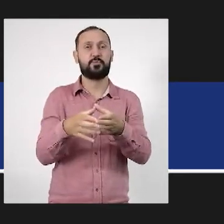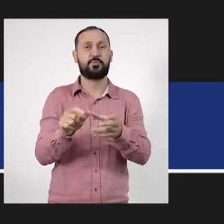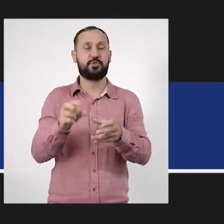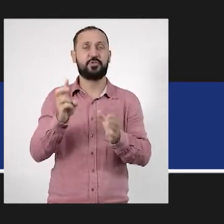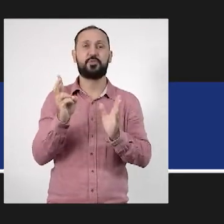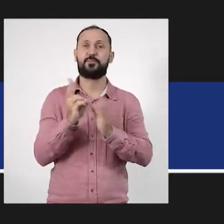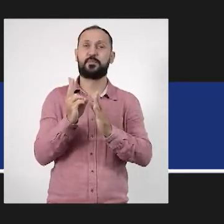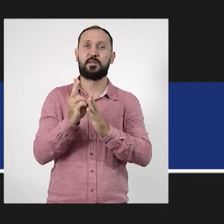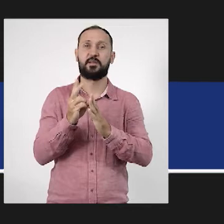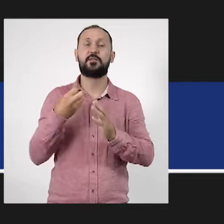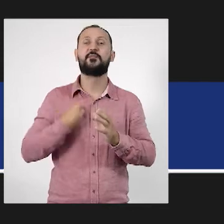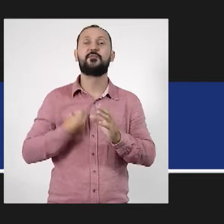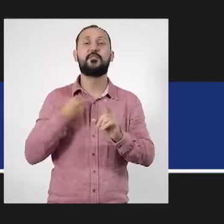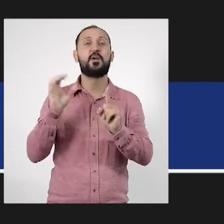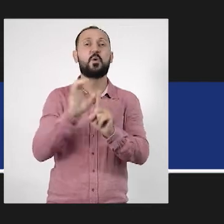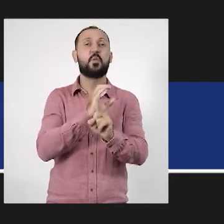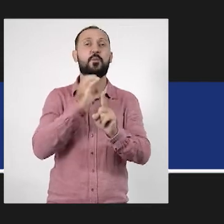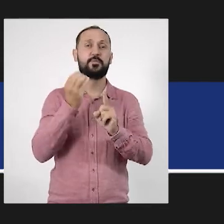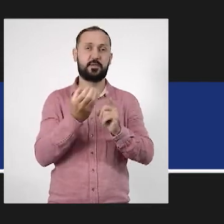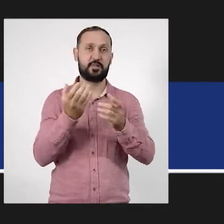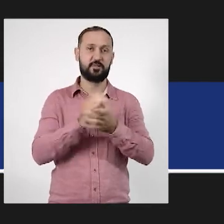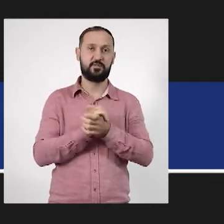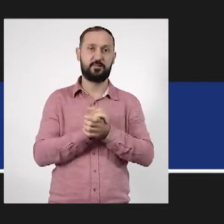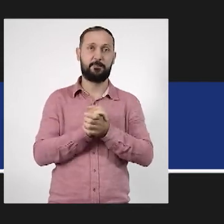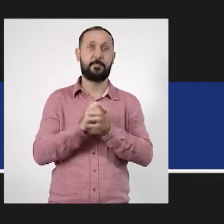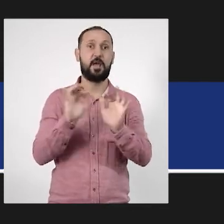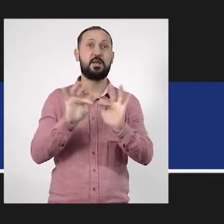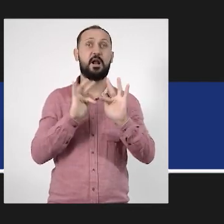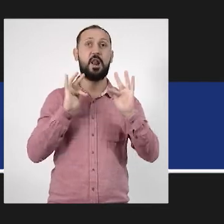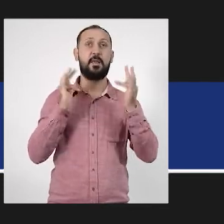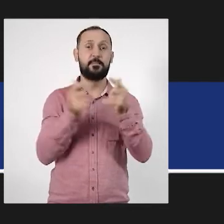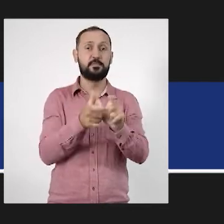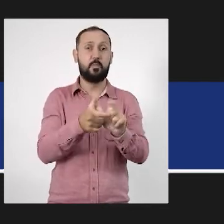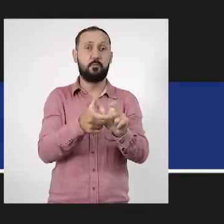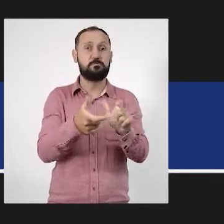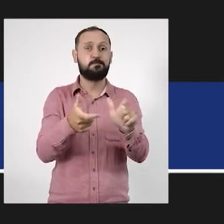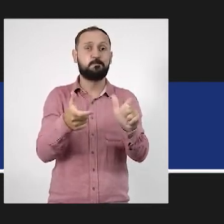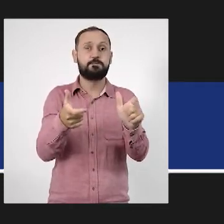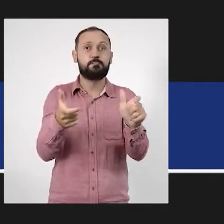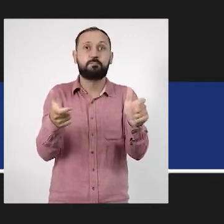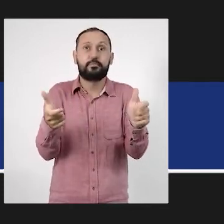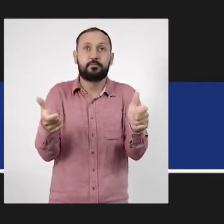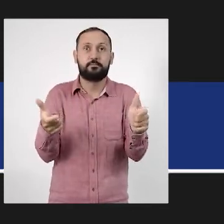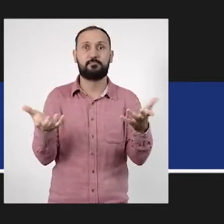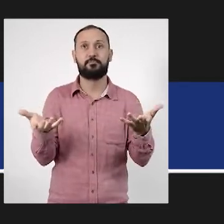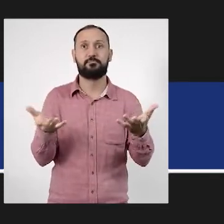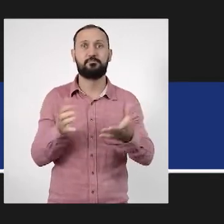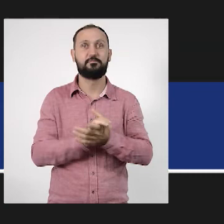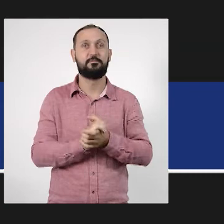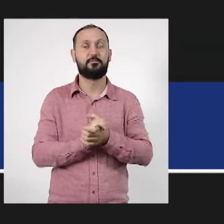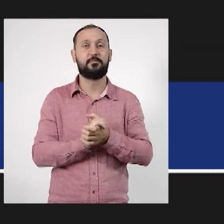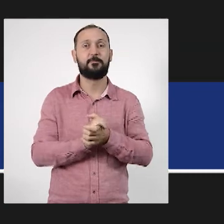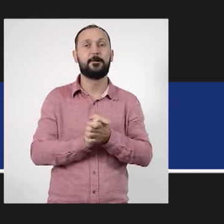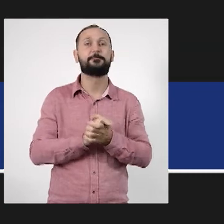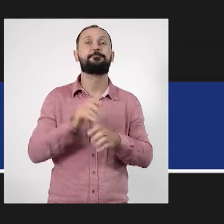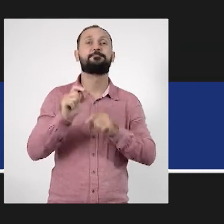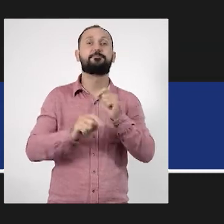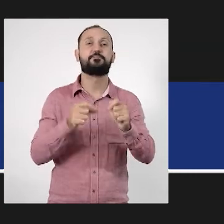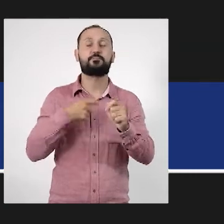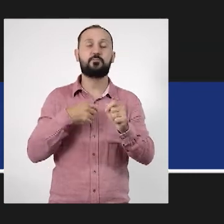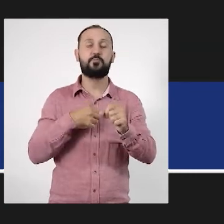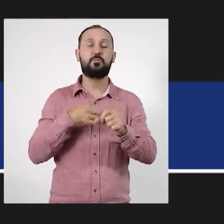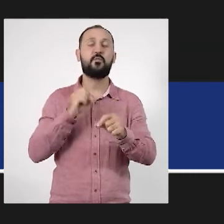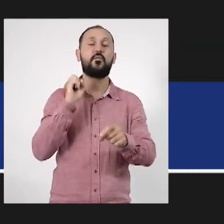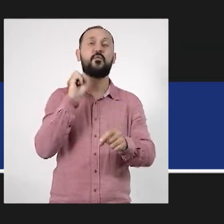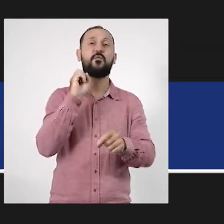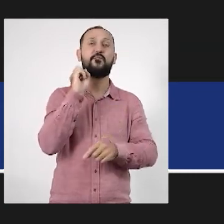em comunidade, as famílias são numerosas, são famílias extensas, né? A propagação desse vírus